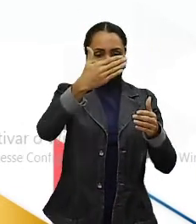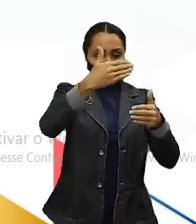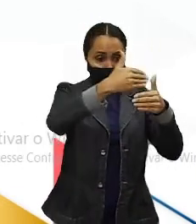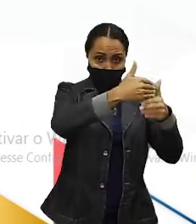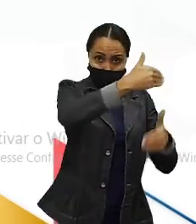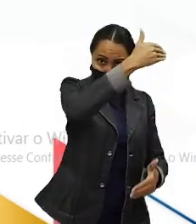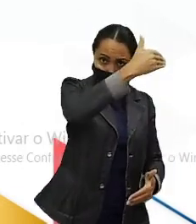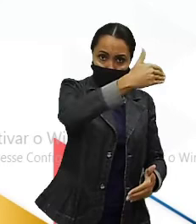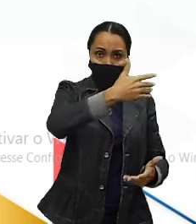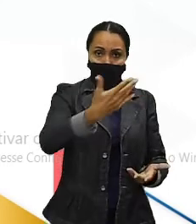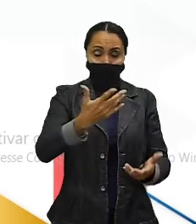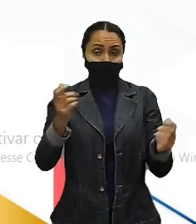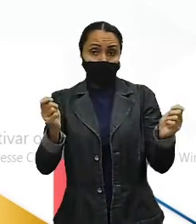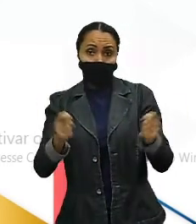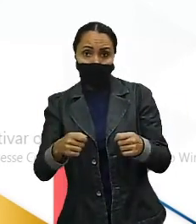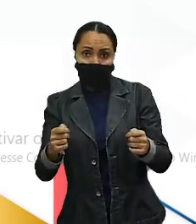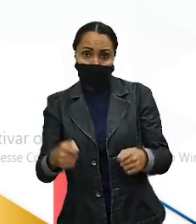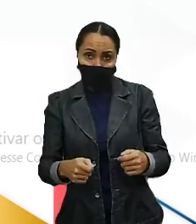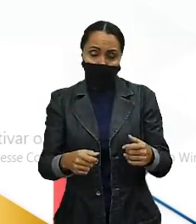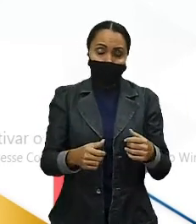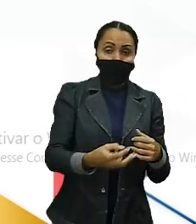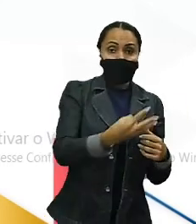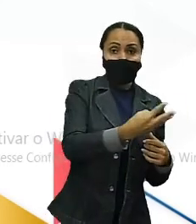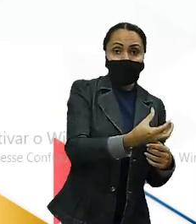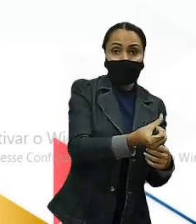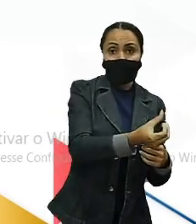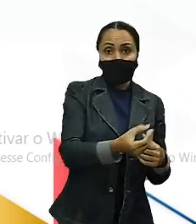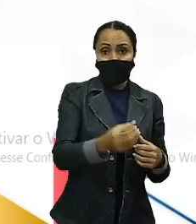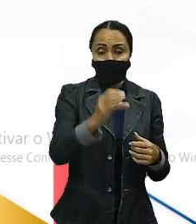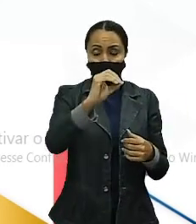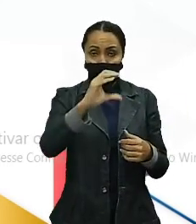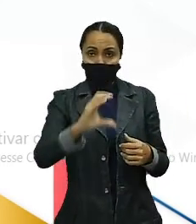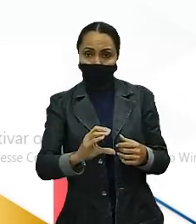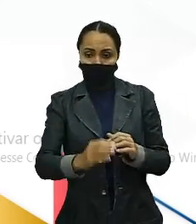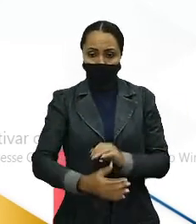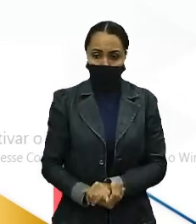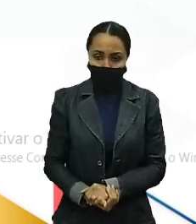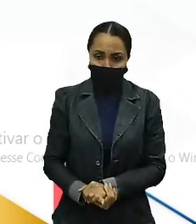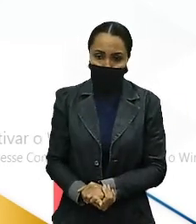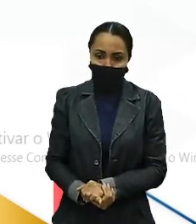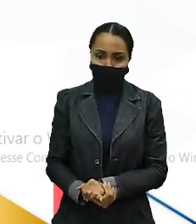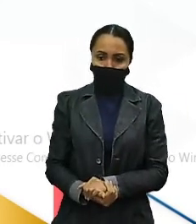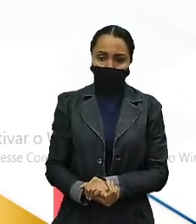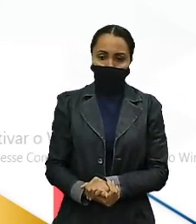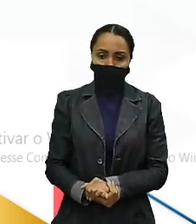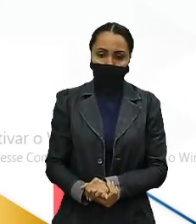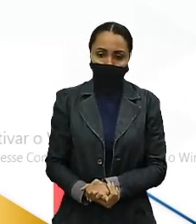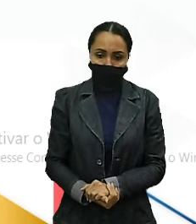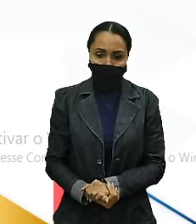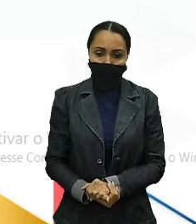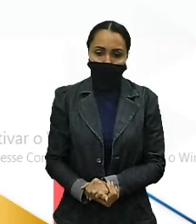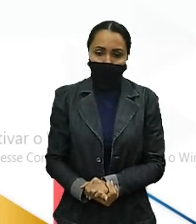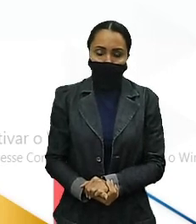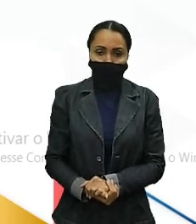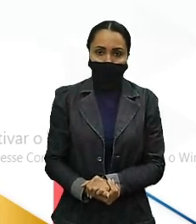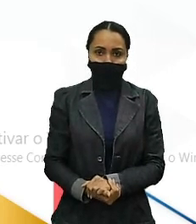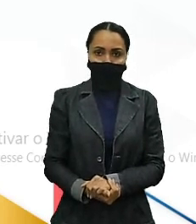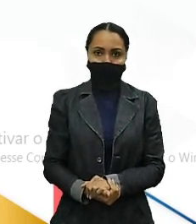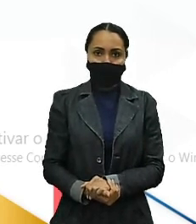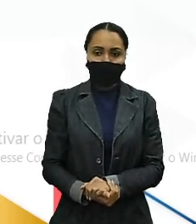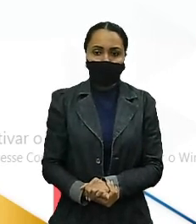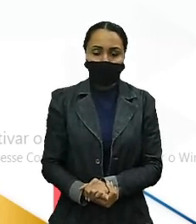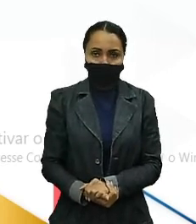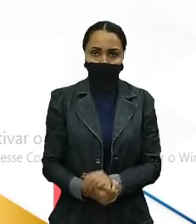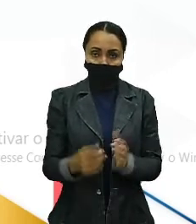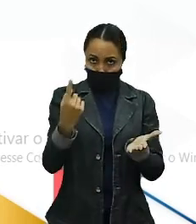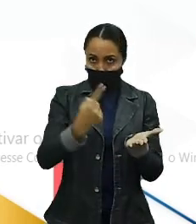no menor ângulo possível, inferior a 360 graus. Porque se você girar 360 graus, ela vai voltar para a posição inicial,